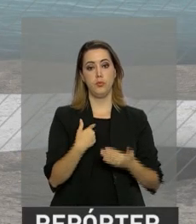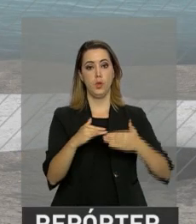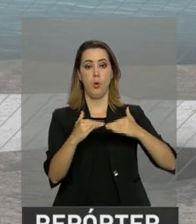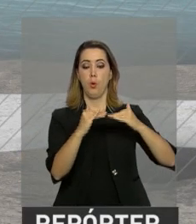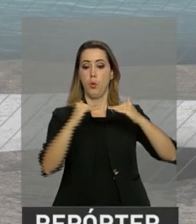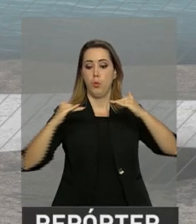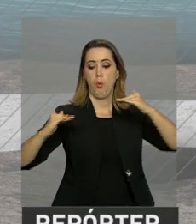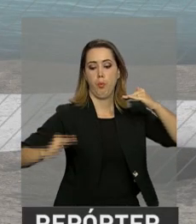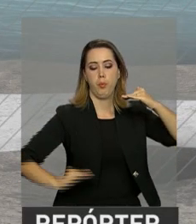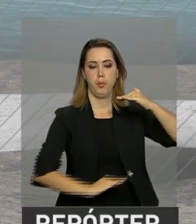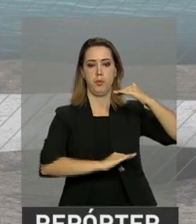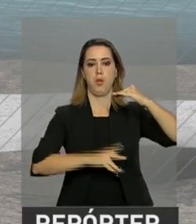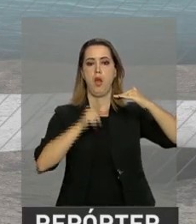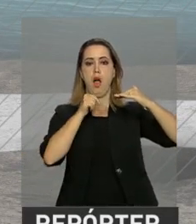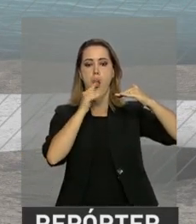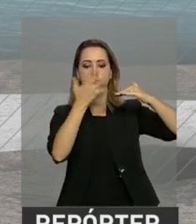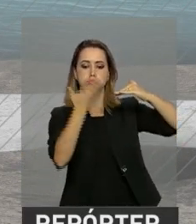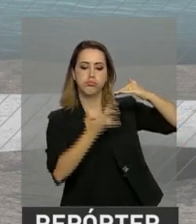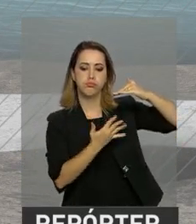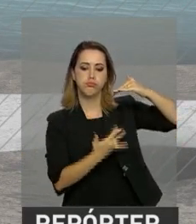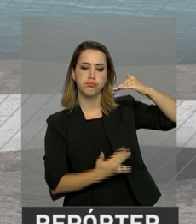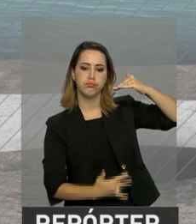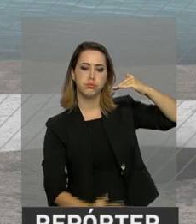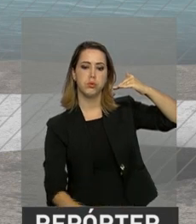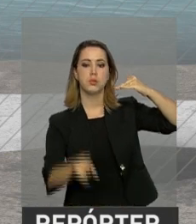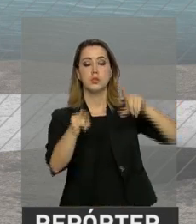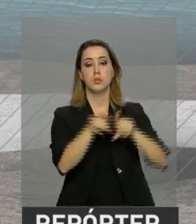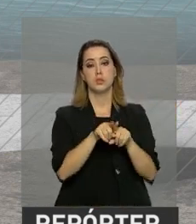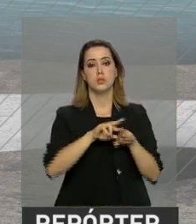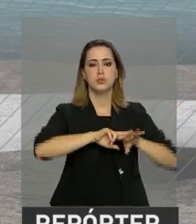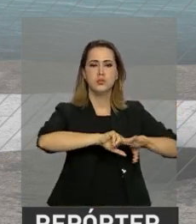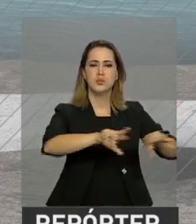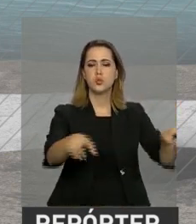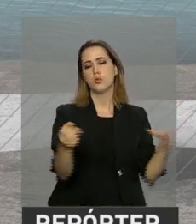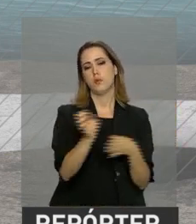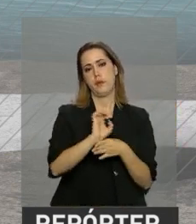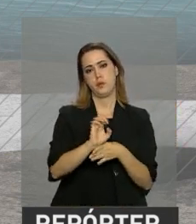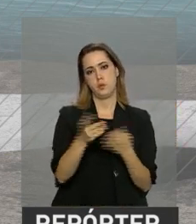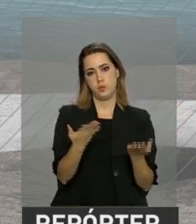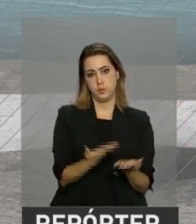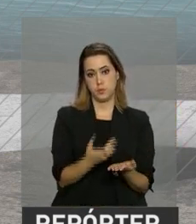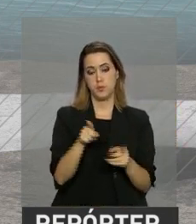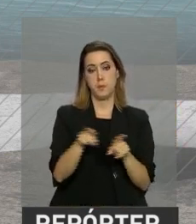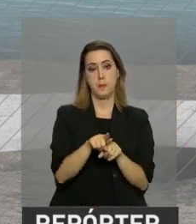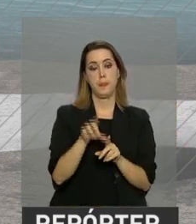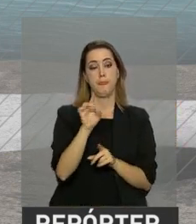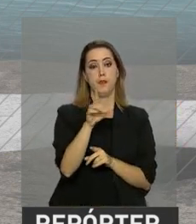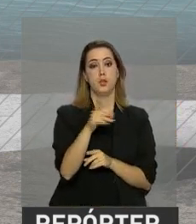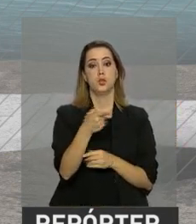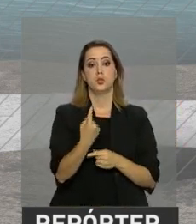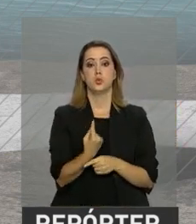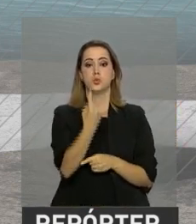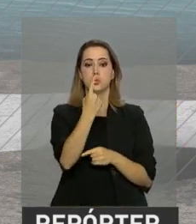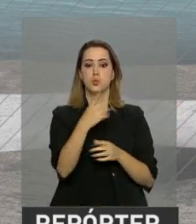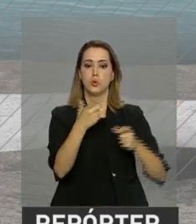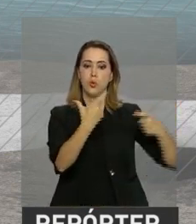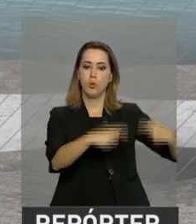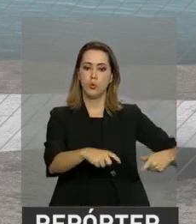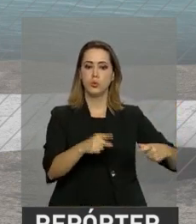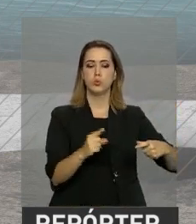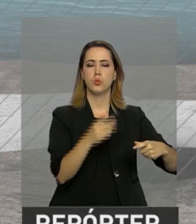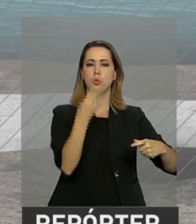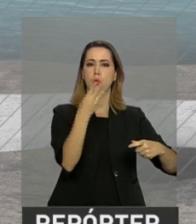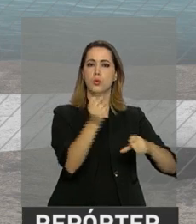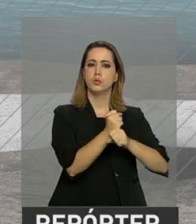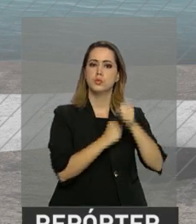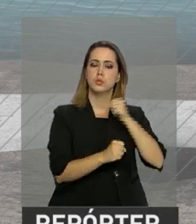de profundidade no fundo do mar e se estende do litoral de Santa Catarina ao Espírito Santo. Só o Campo de Libra, já licitado há